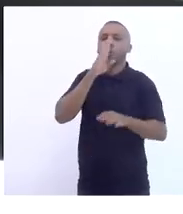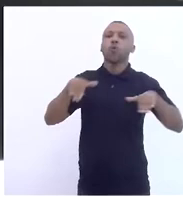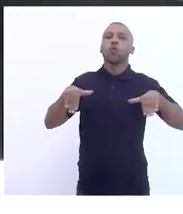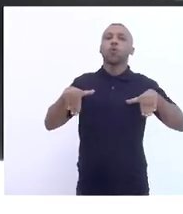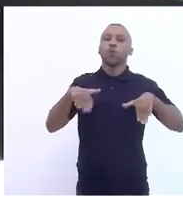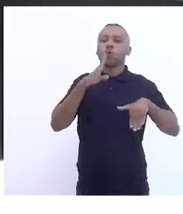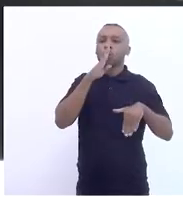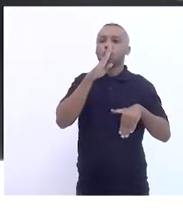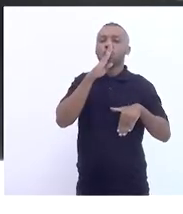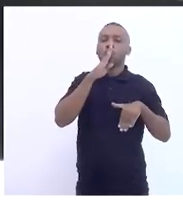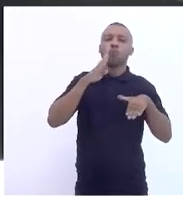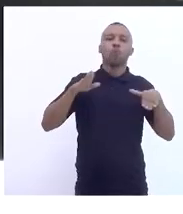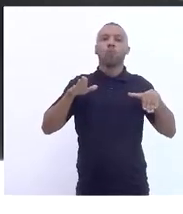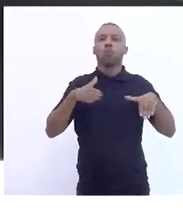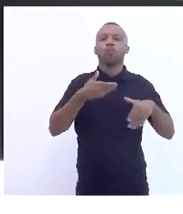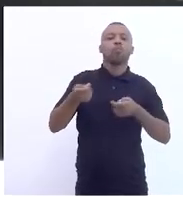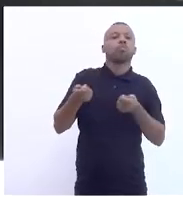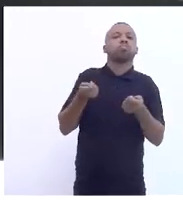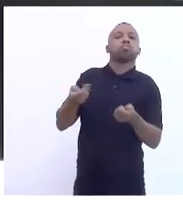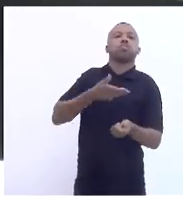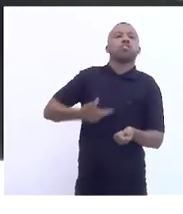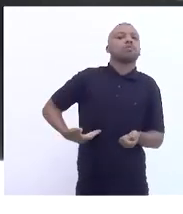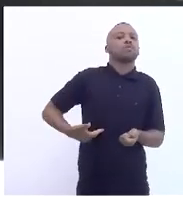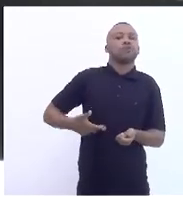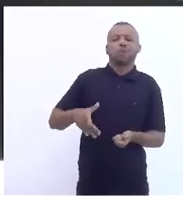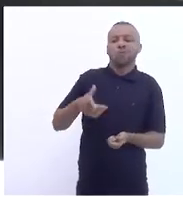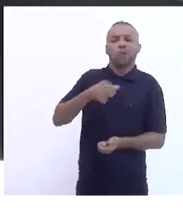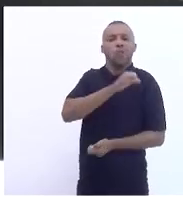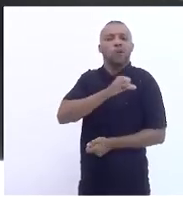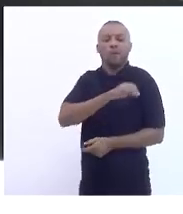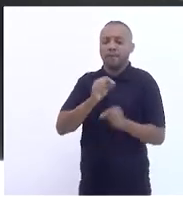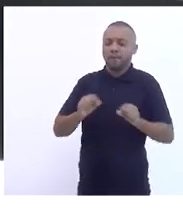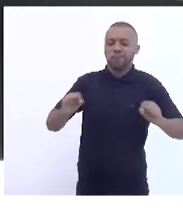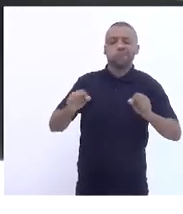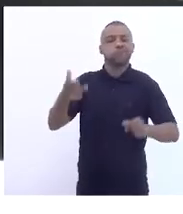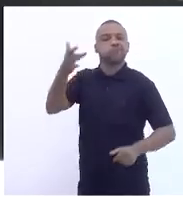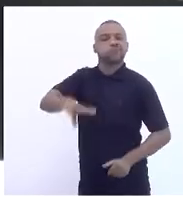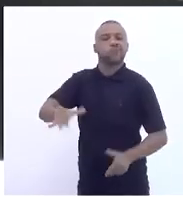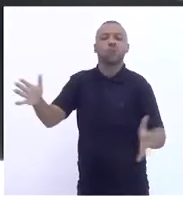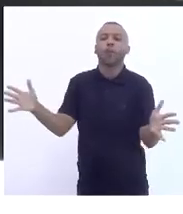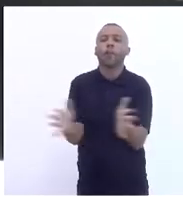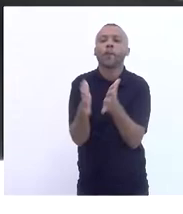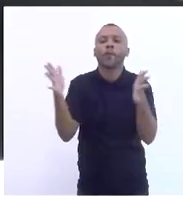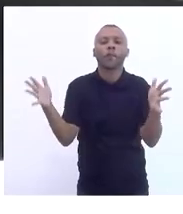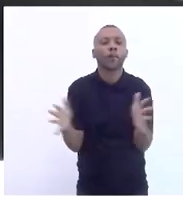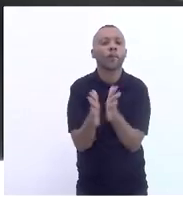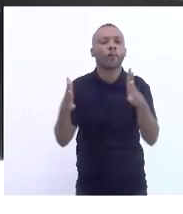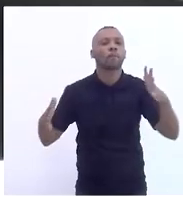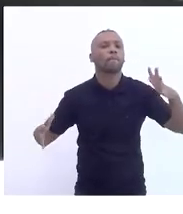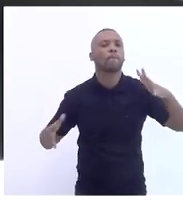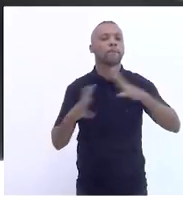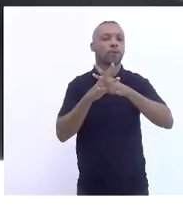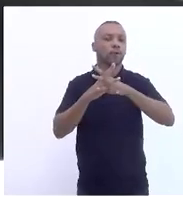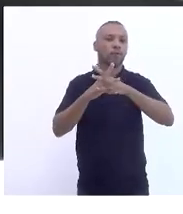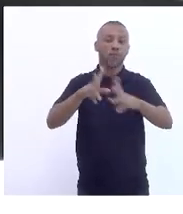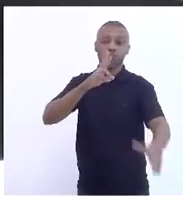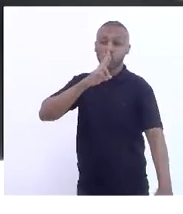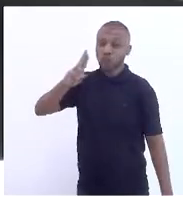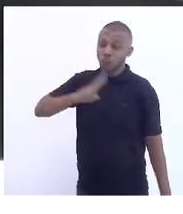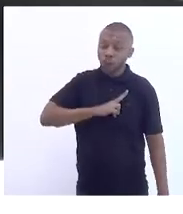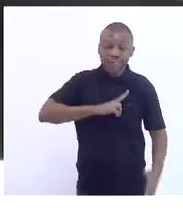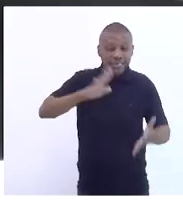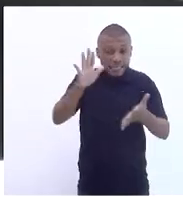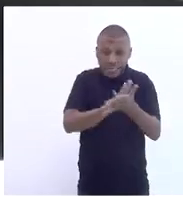o governo estado em ruínas e extrema pobreza e não responde essa blindagem